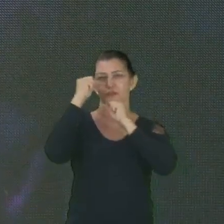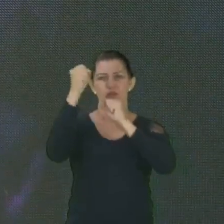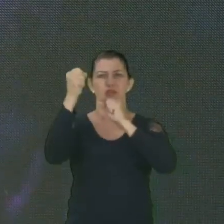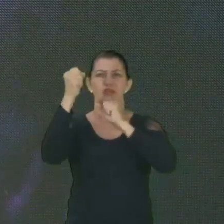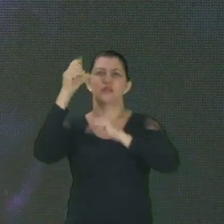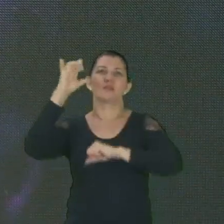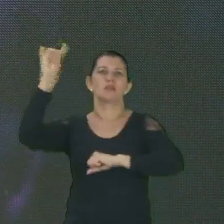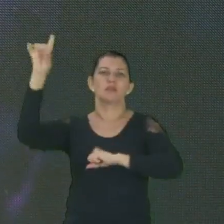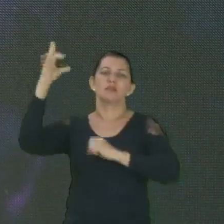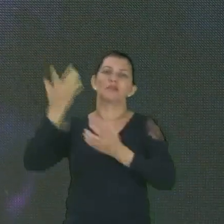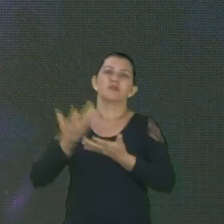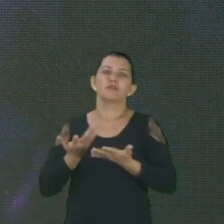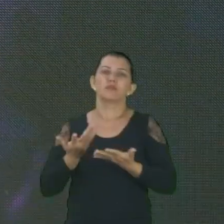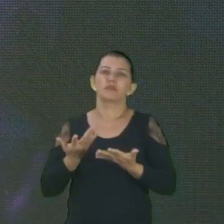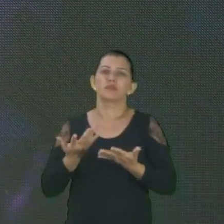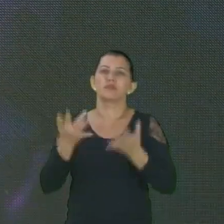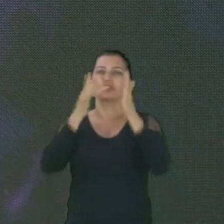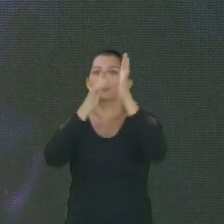Jesus idealizou.